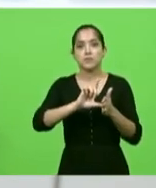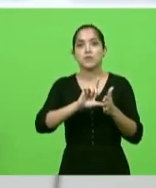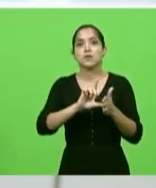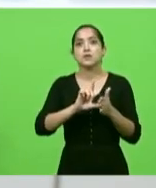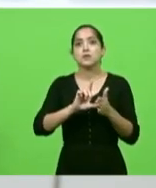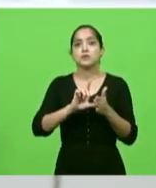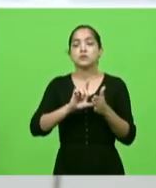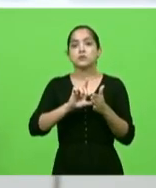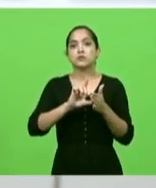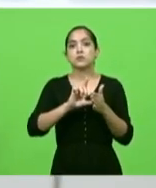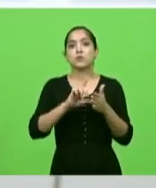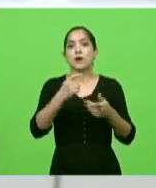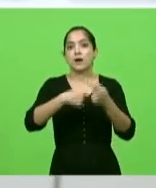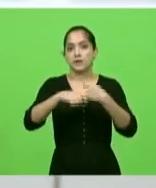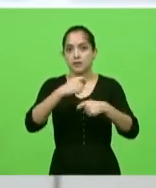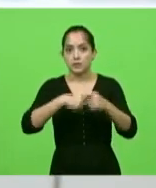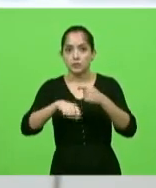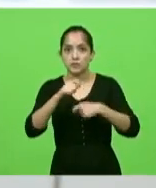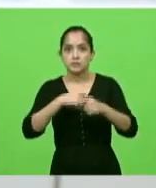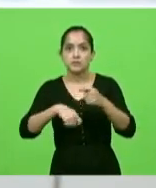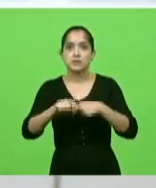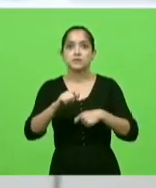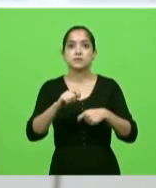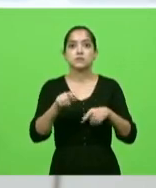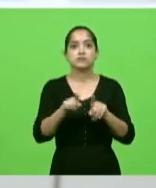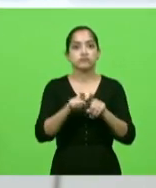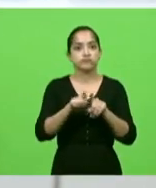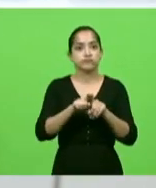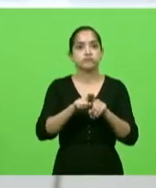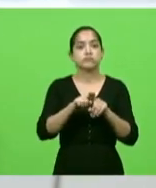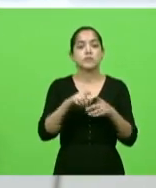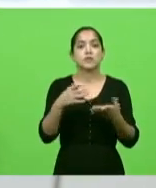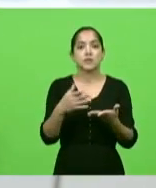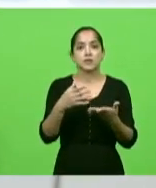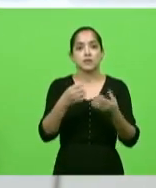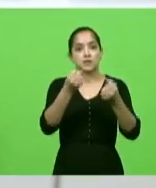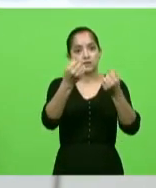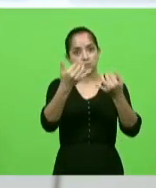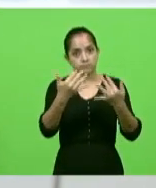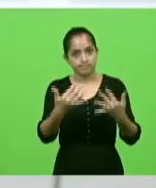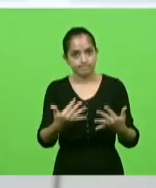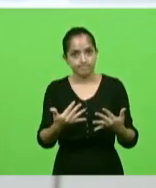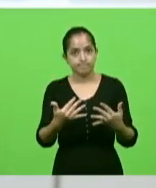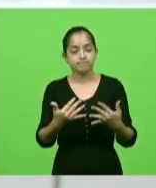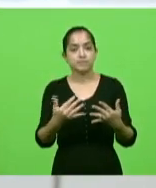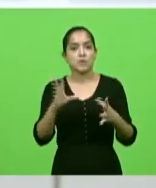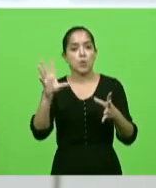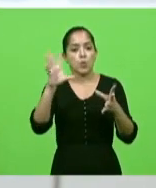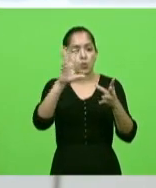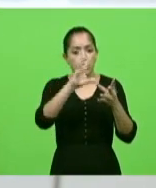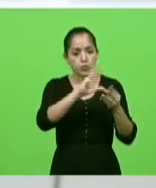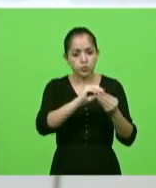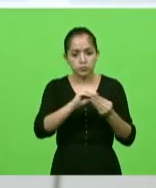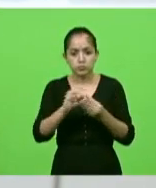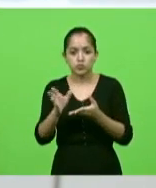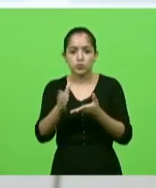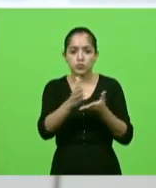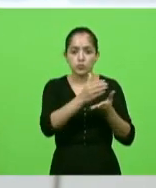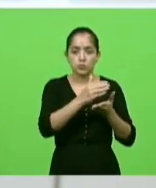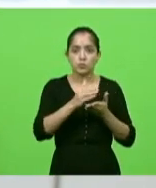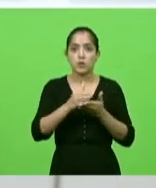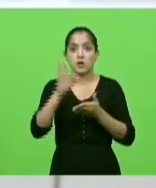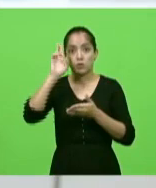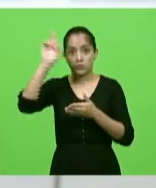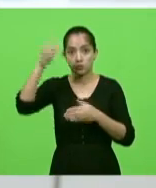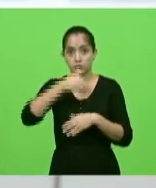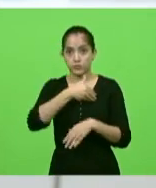mente a negociação e em depoimentos à soma de Tais eventos permite projetar que o chefe